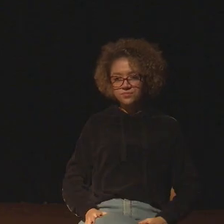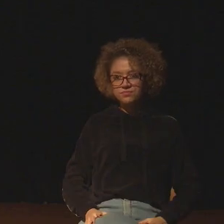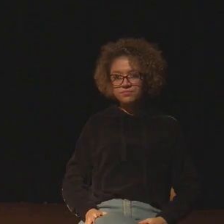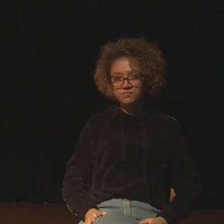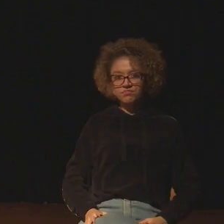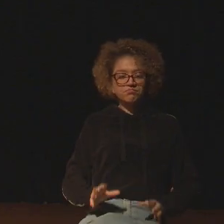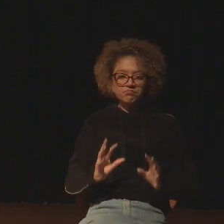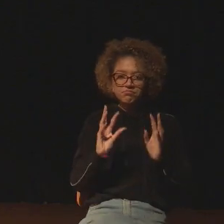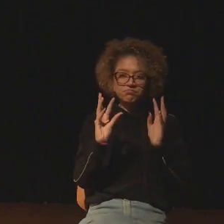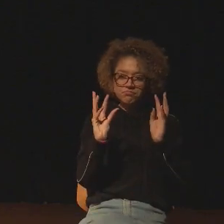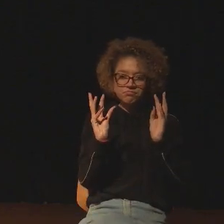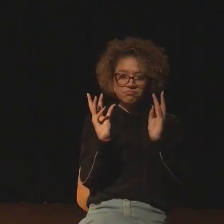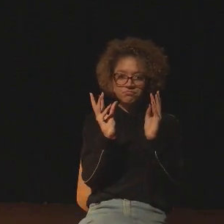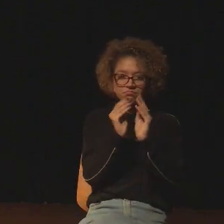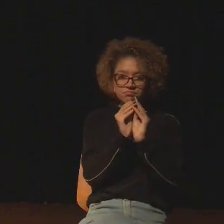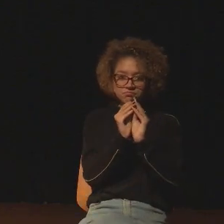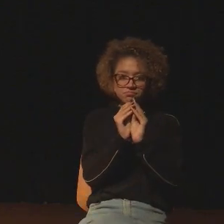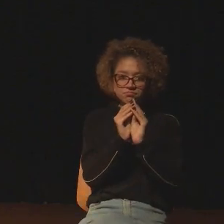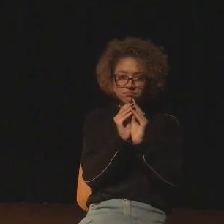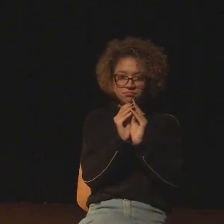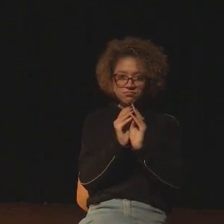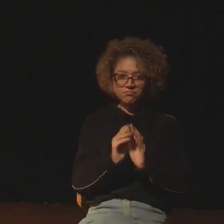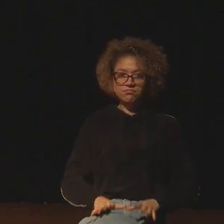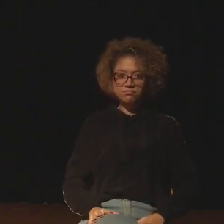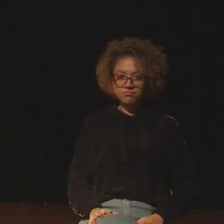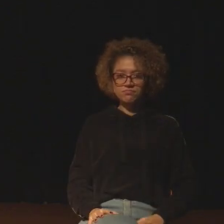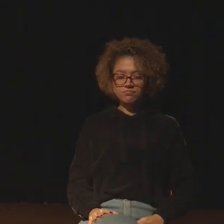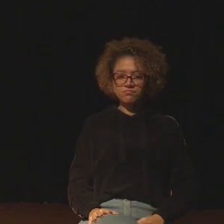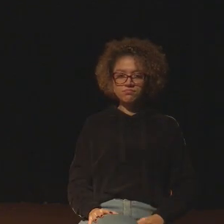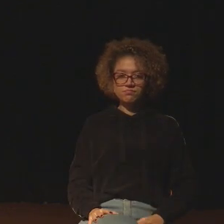Era isso que eu tinha para mostrar. Se qualquer...